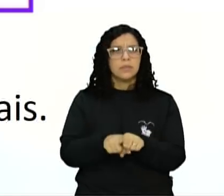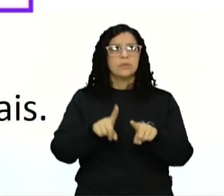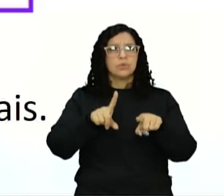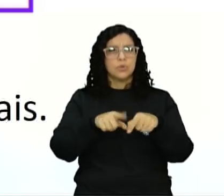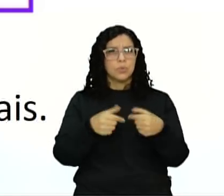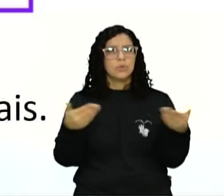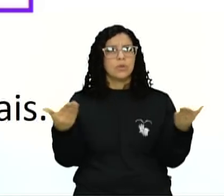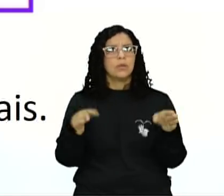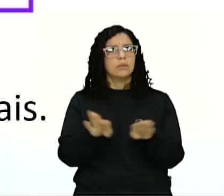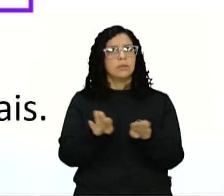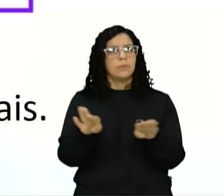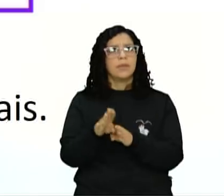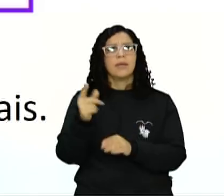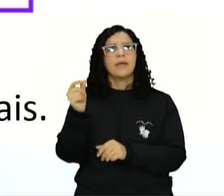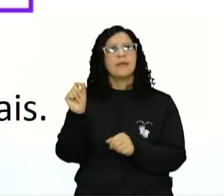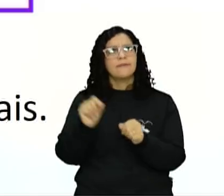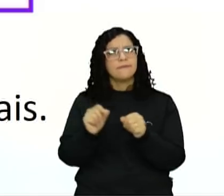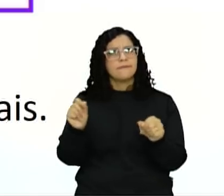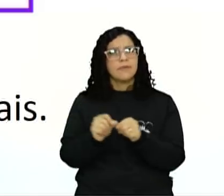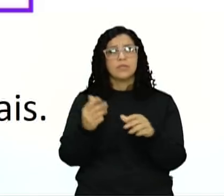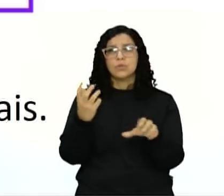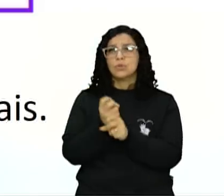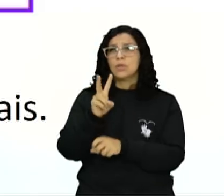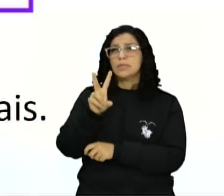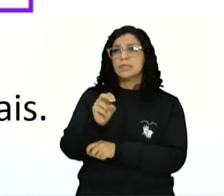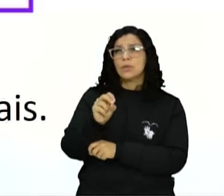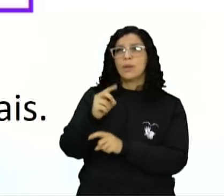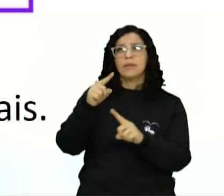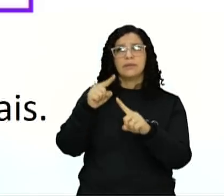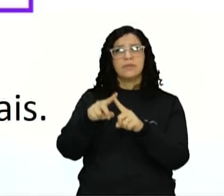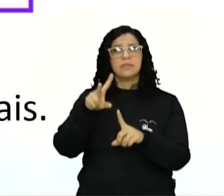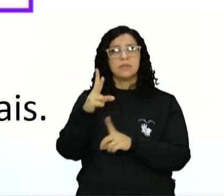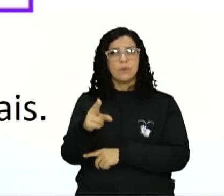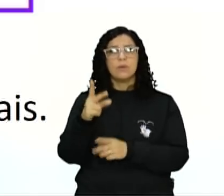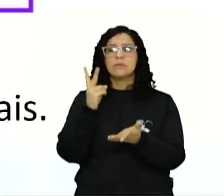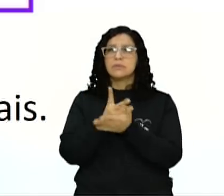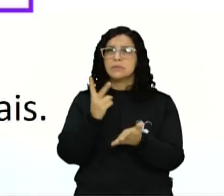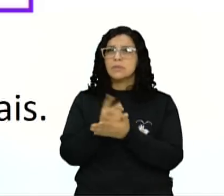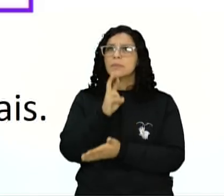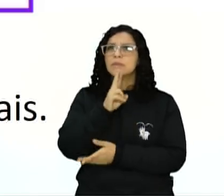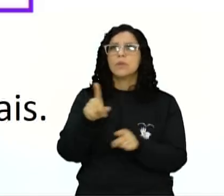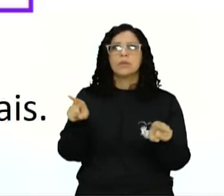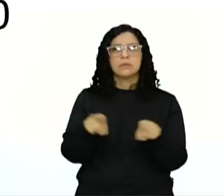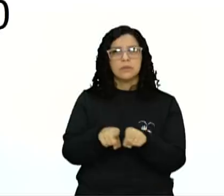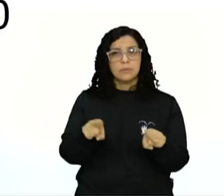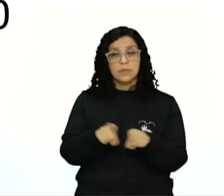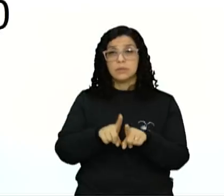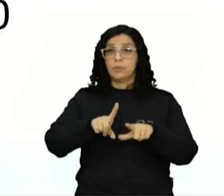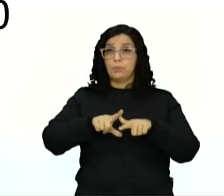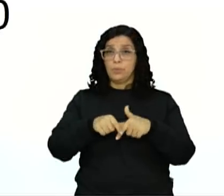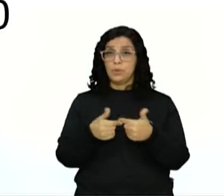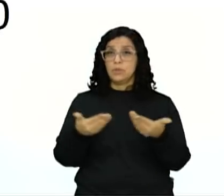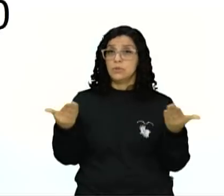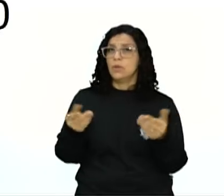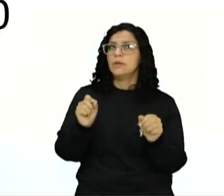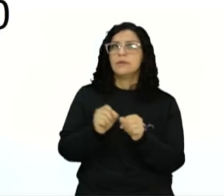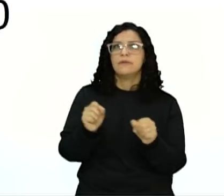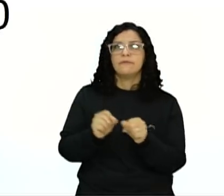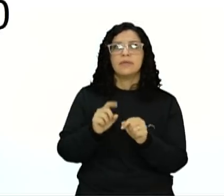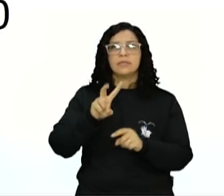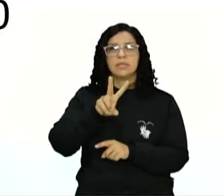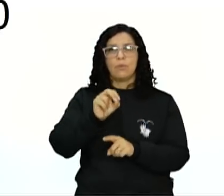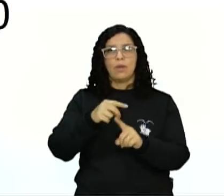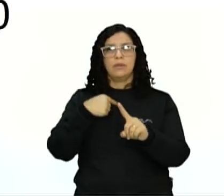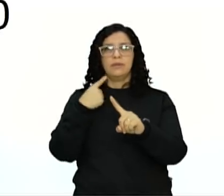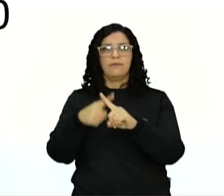assim, ele teria 50 valores iguais, sempre com o mesmo resultado. Sendo assim, ele multiplicou